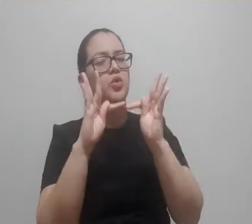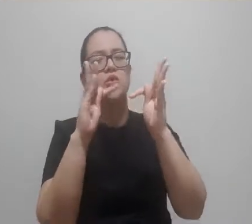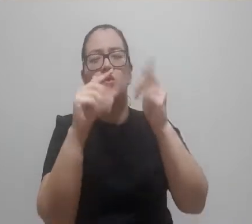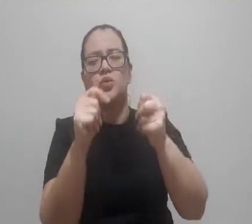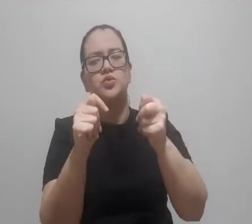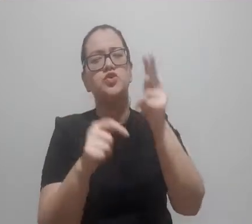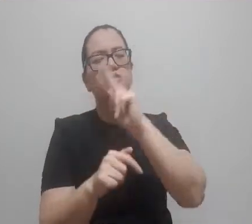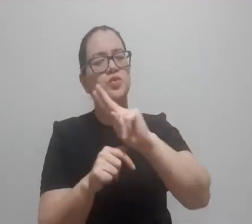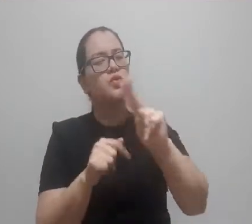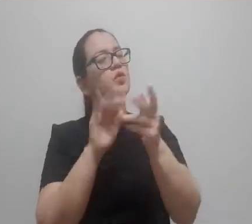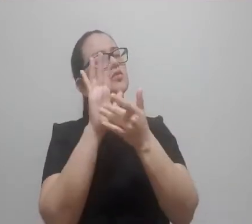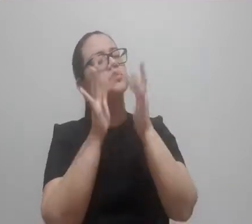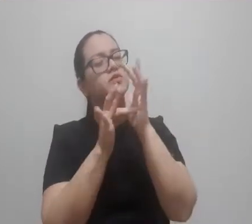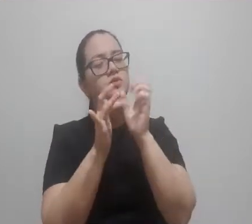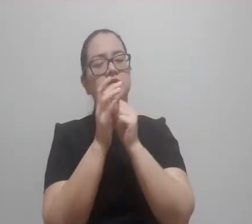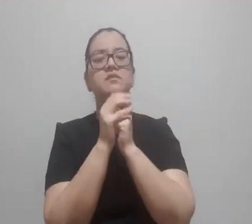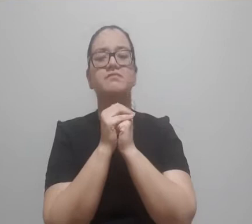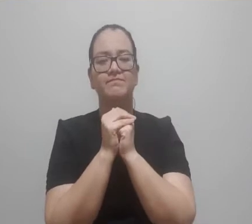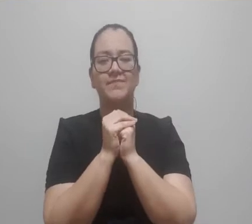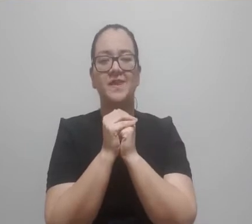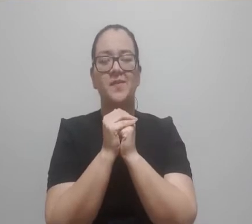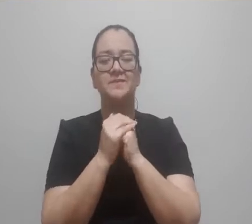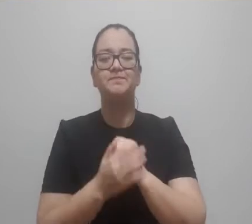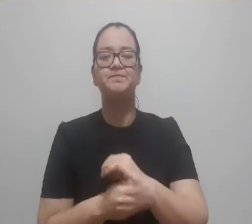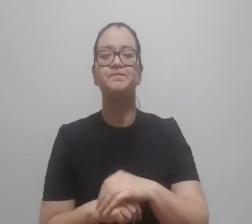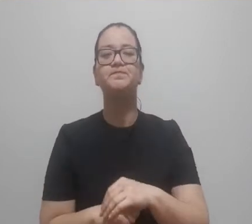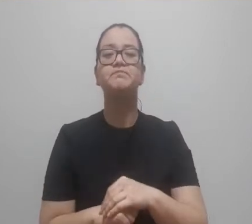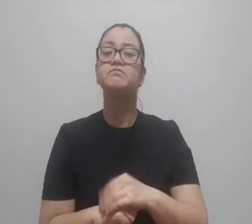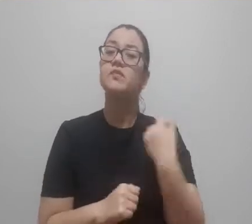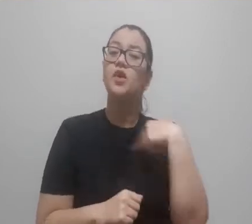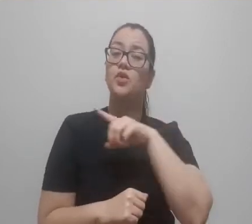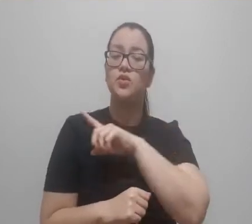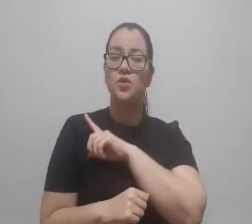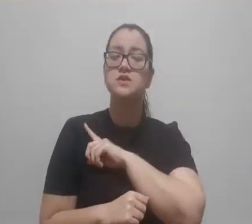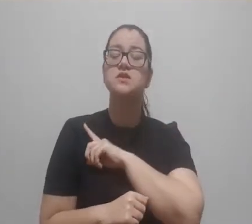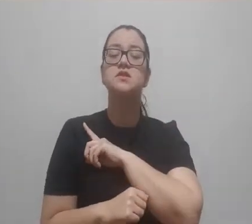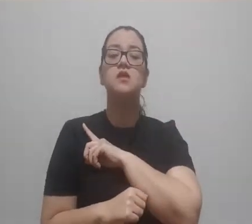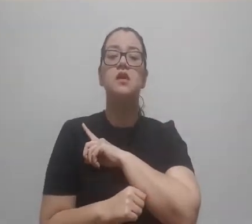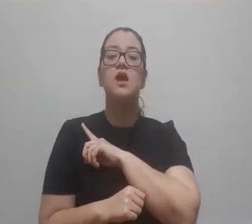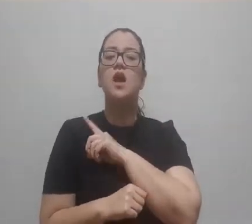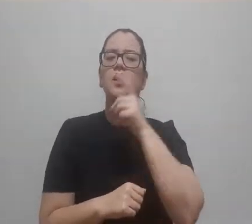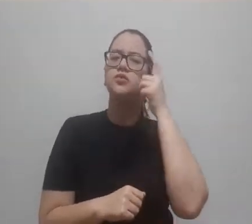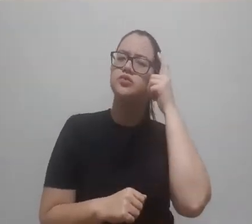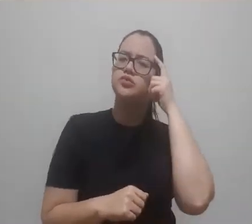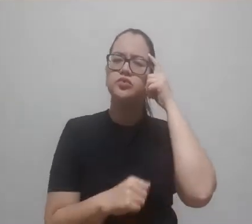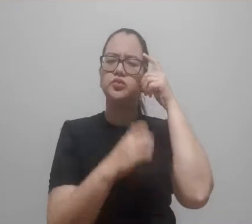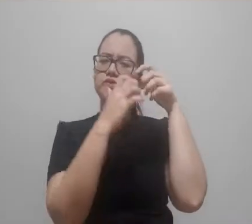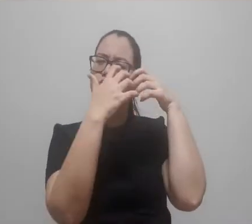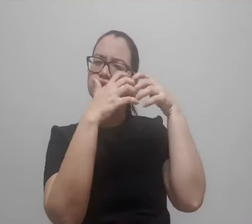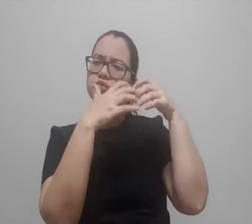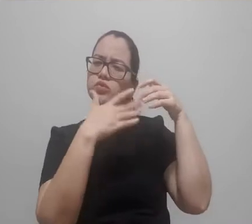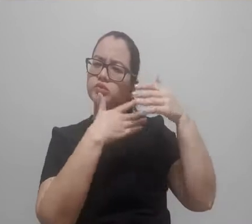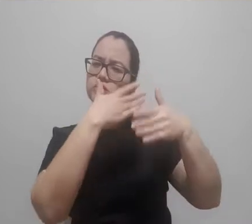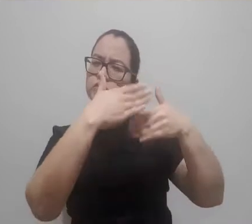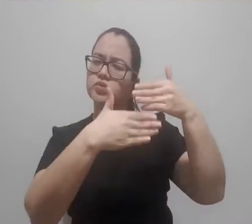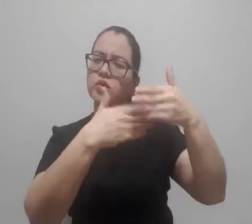de Jesus. Amém. Nós estamos meditando, nós estamos trabalhando sobre o